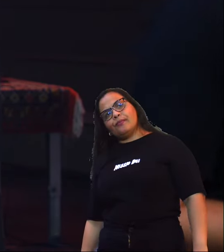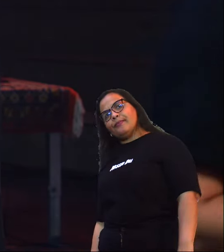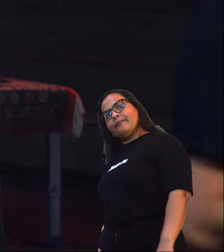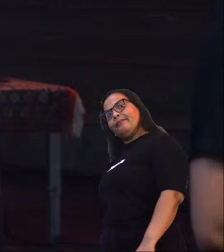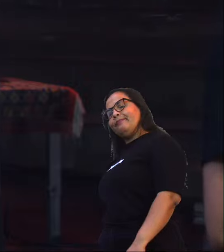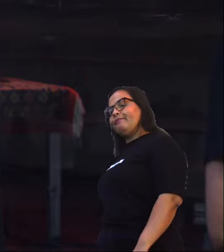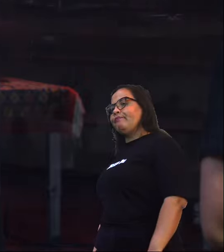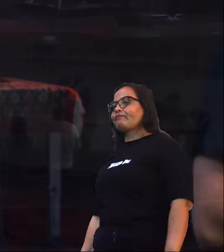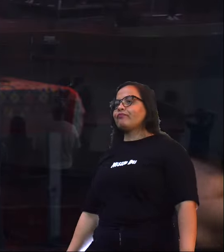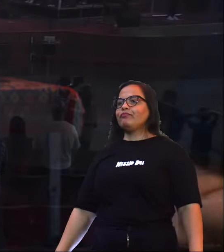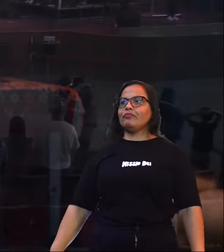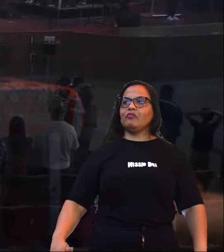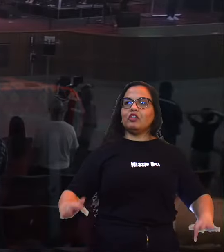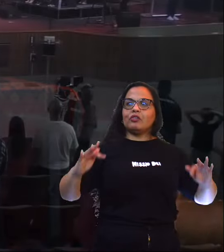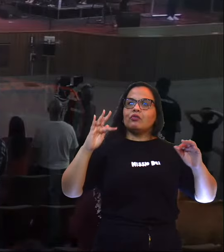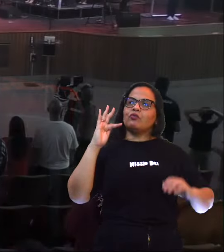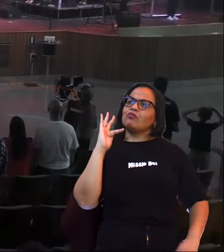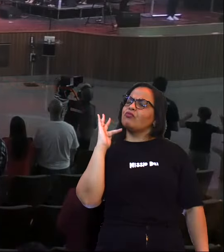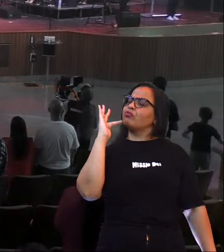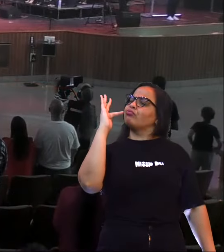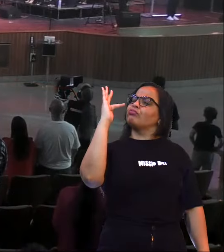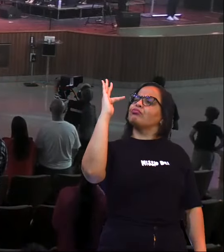Ele vem habitar.